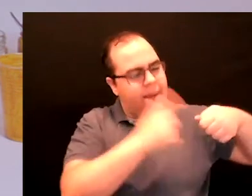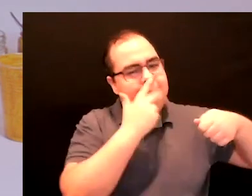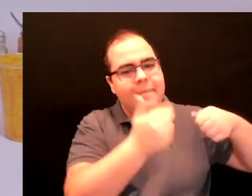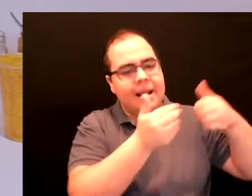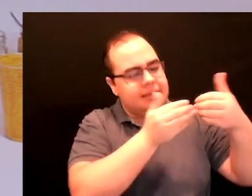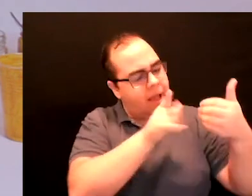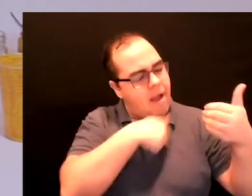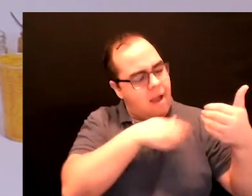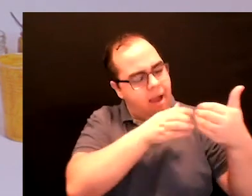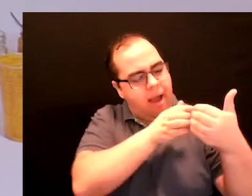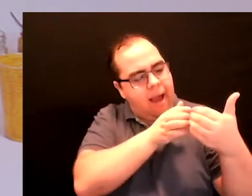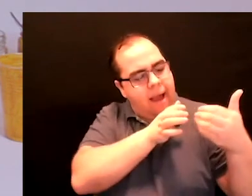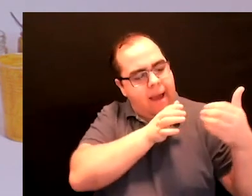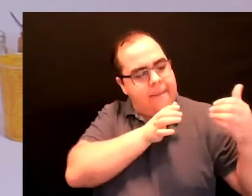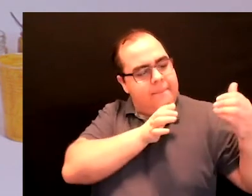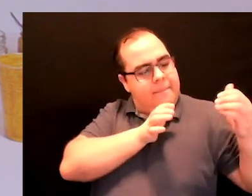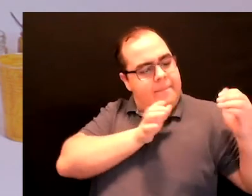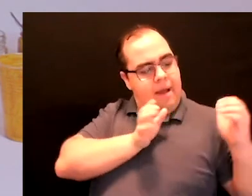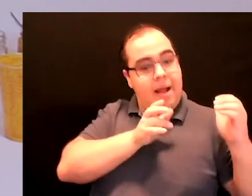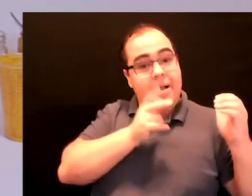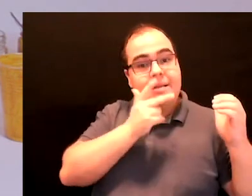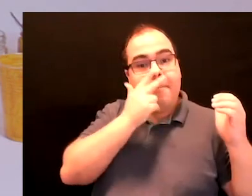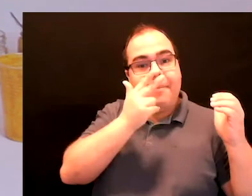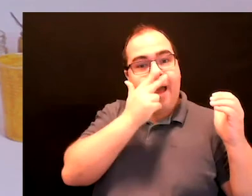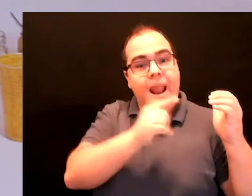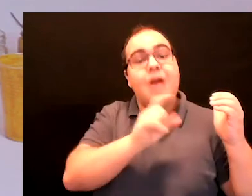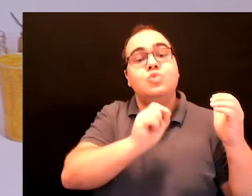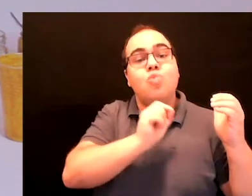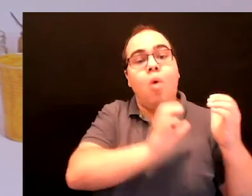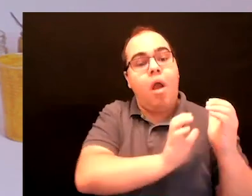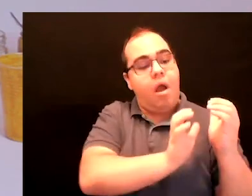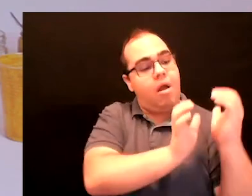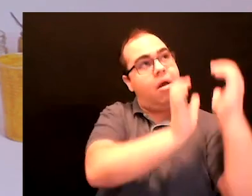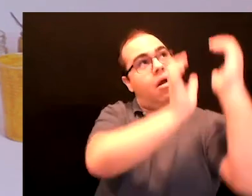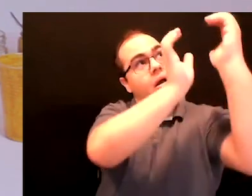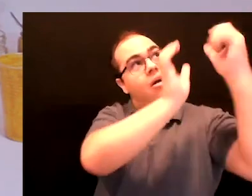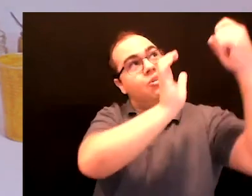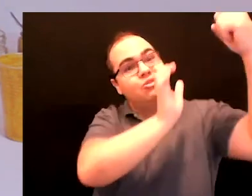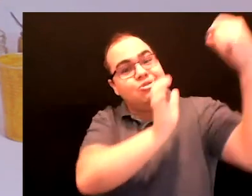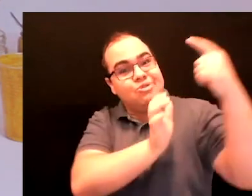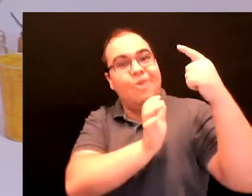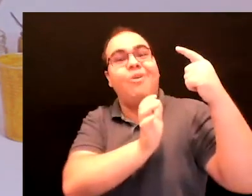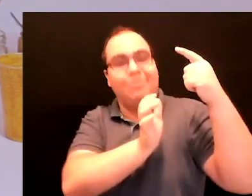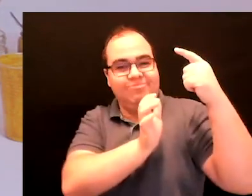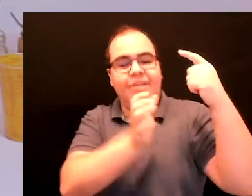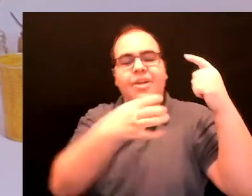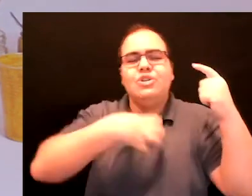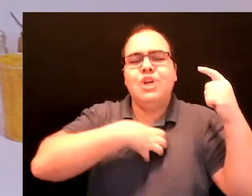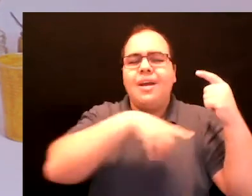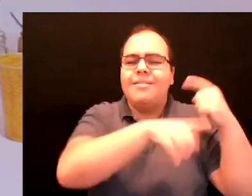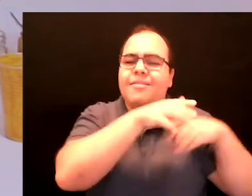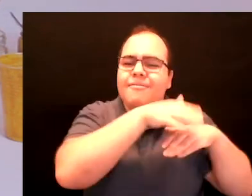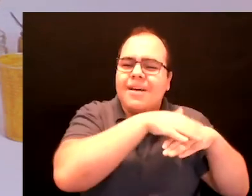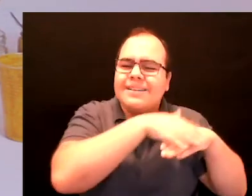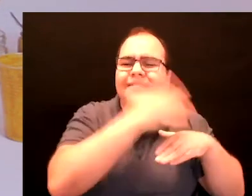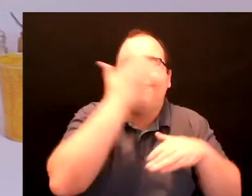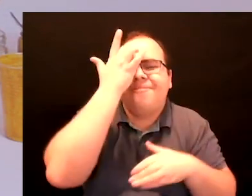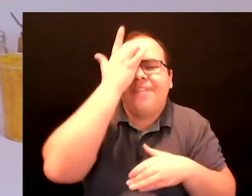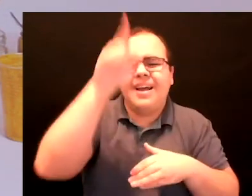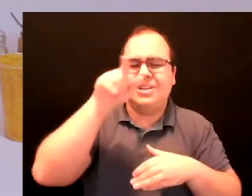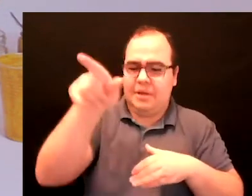de forma que ele virasse essa forma aberta que lembra o sol. A forma de fazer ele é bem simples,